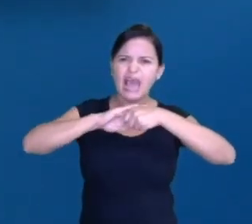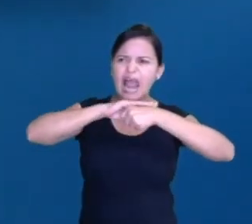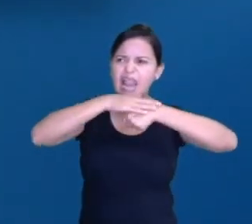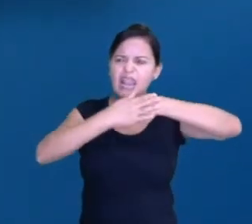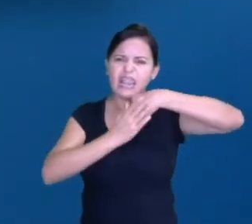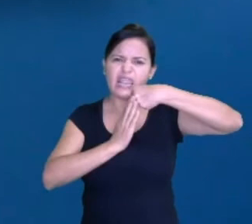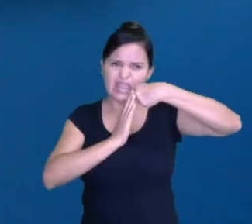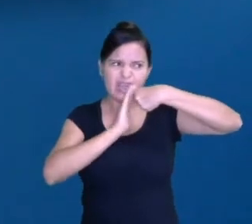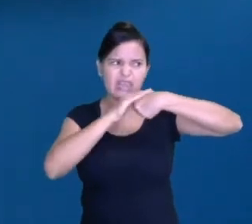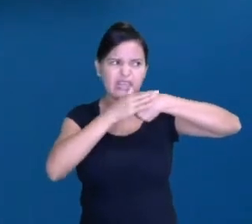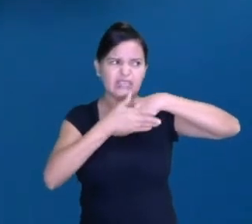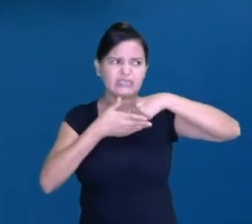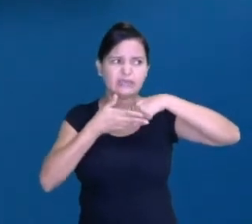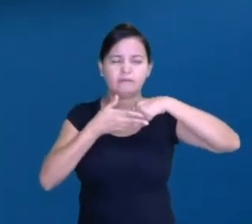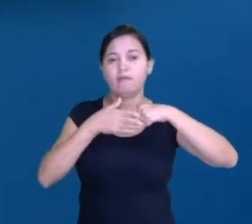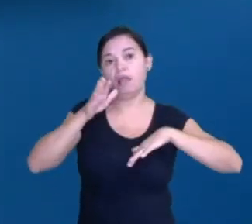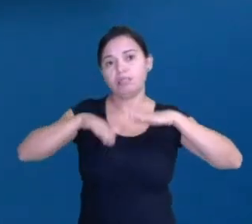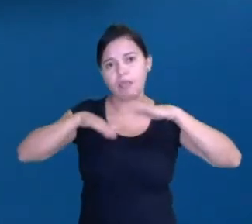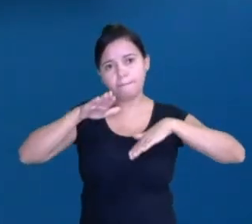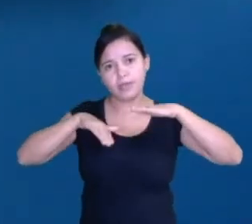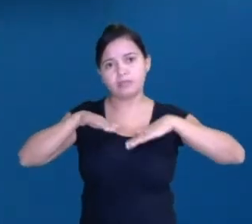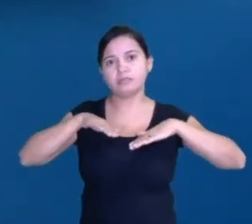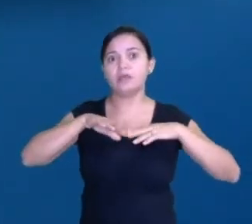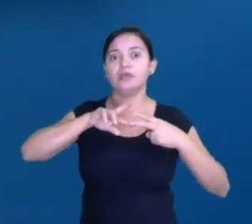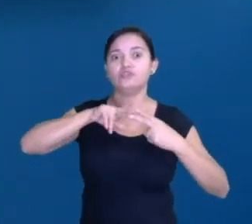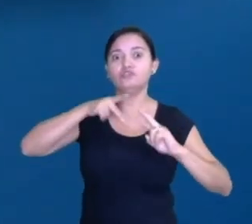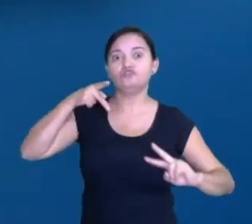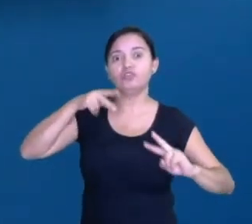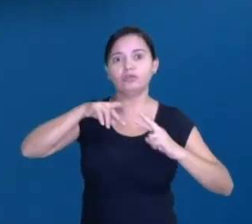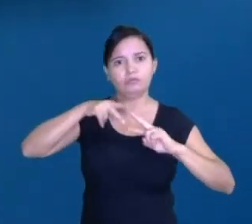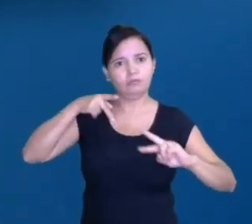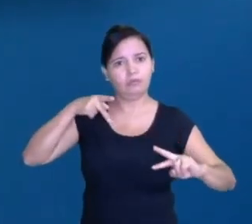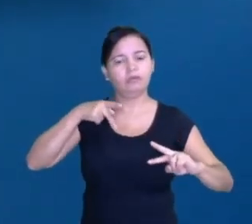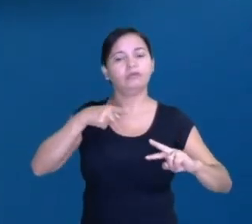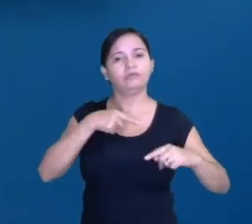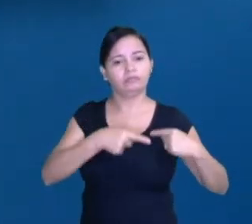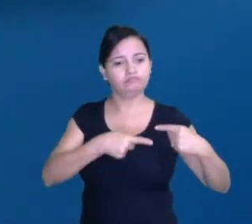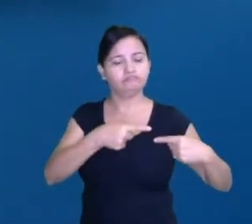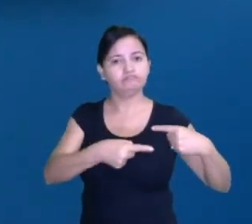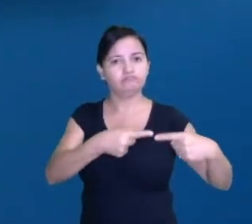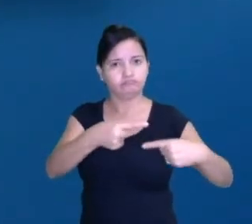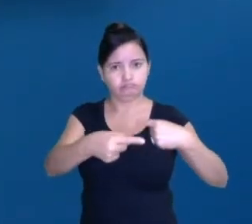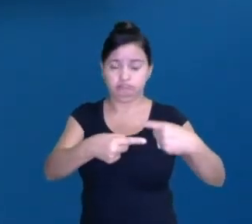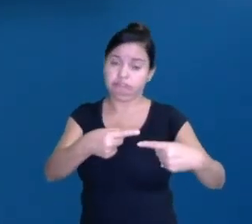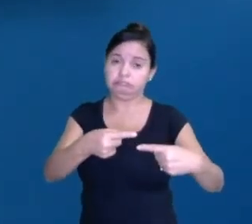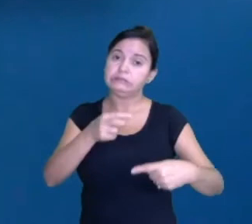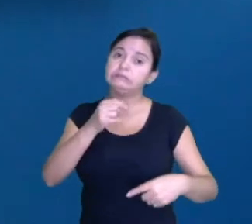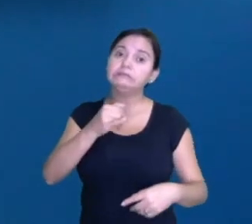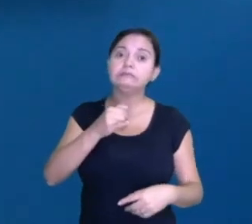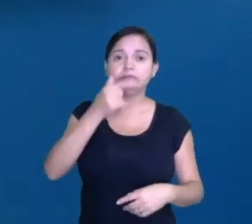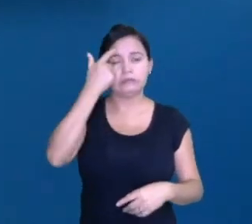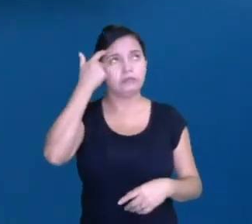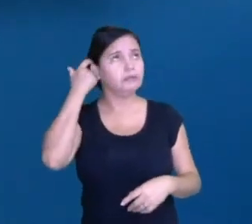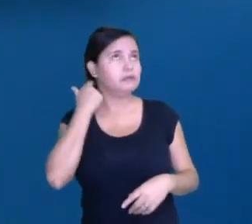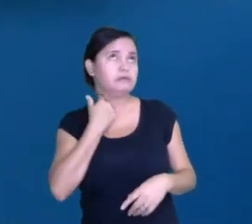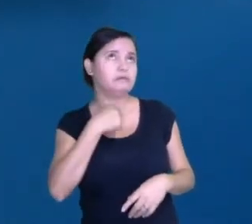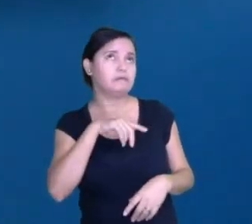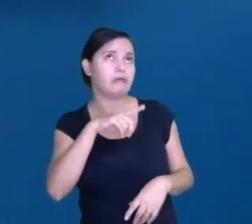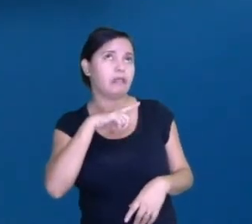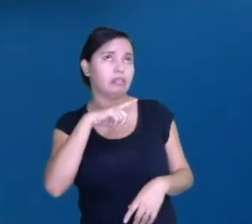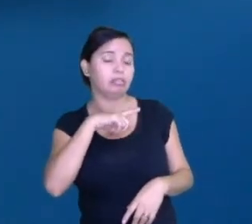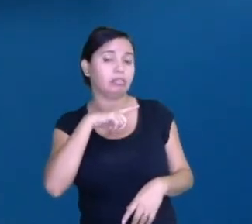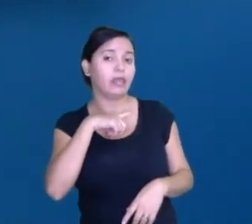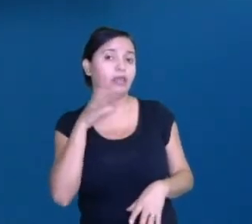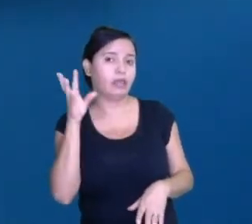só, como a genética ela envolve a questão que tem genes e o ambiente, o fato de eu ter a presença